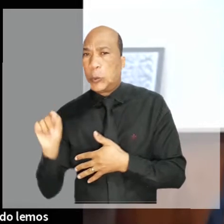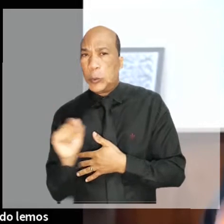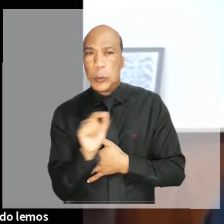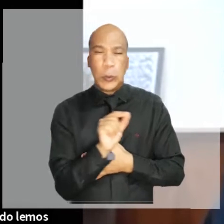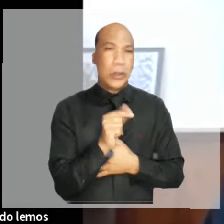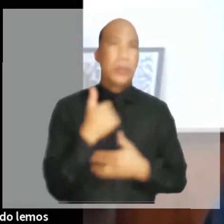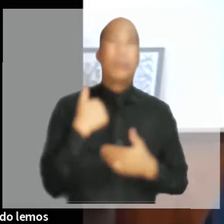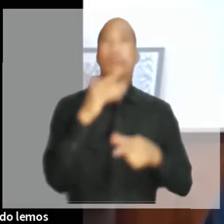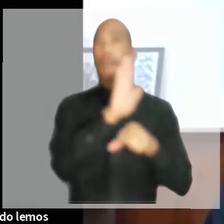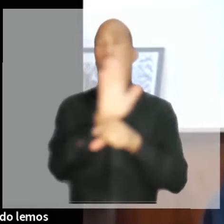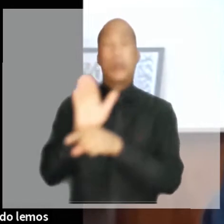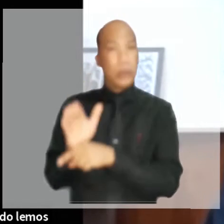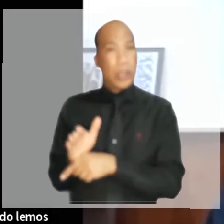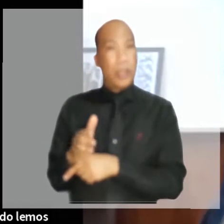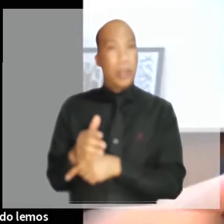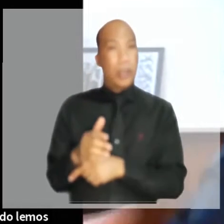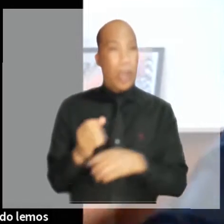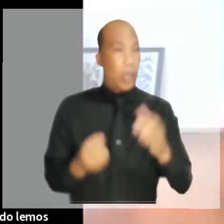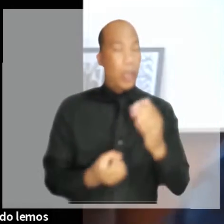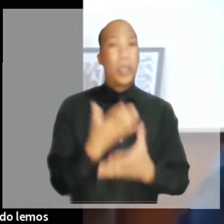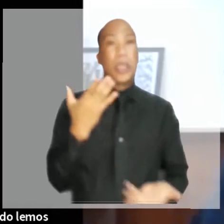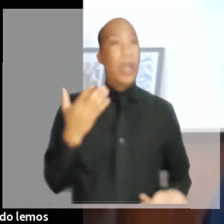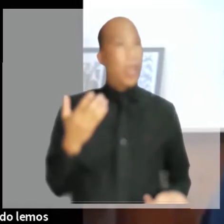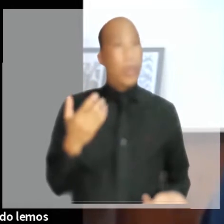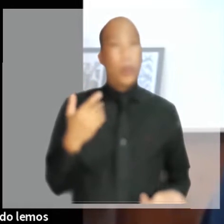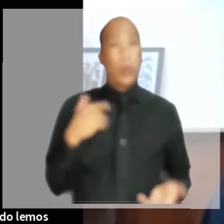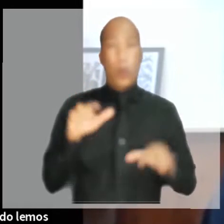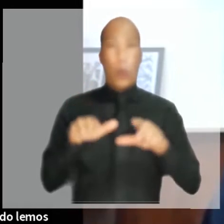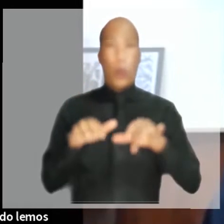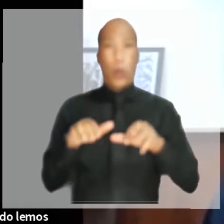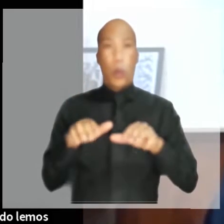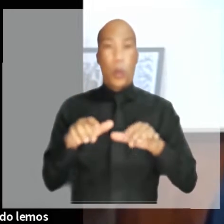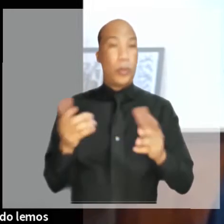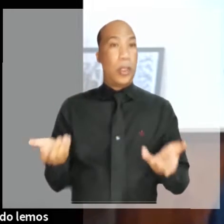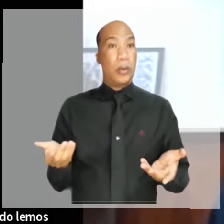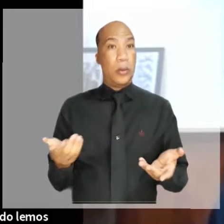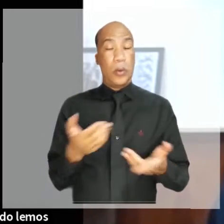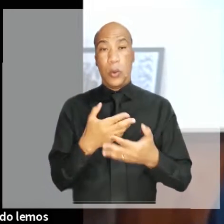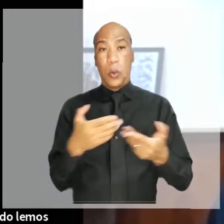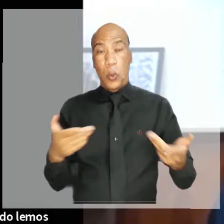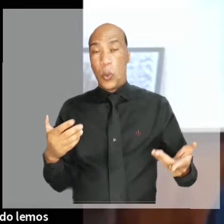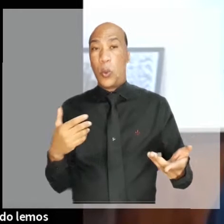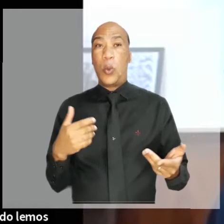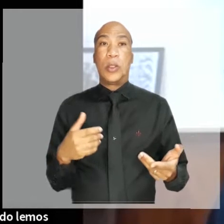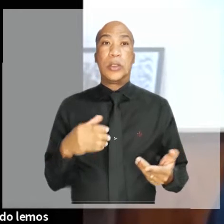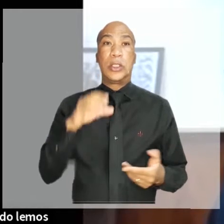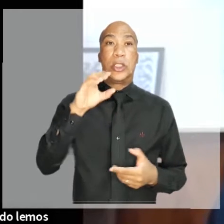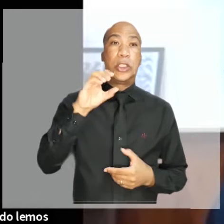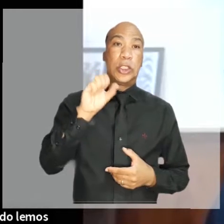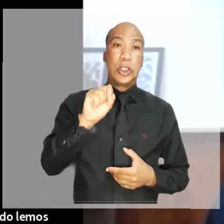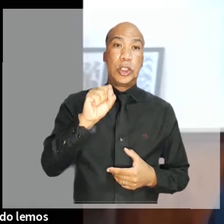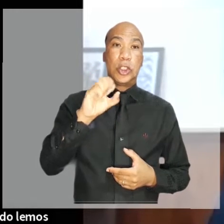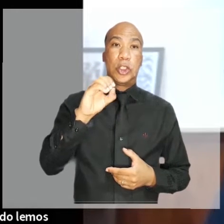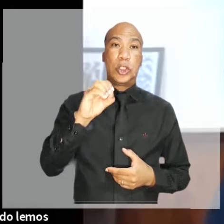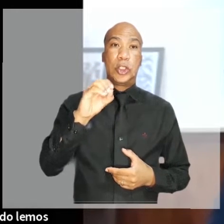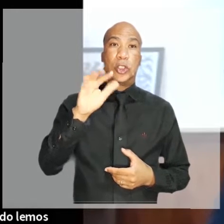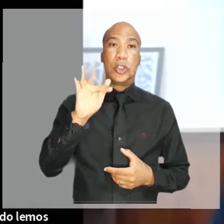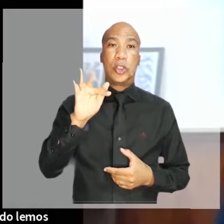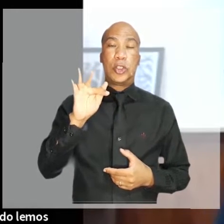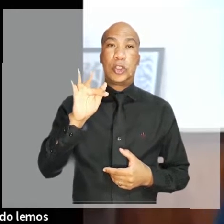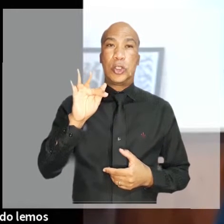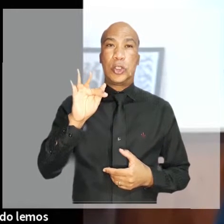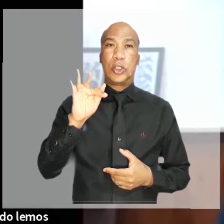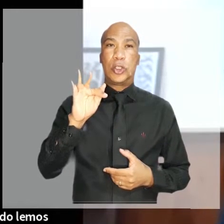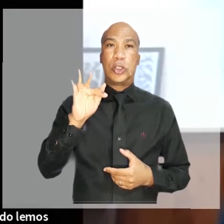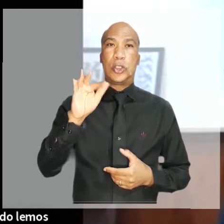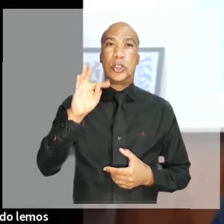modelos, inclusive, de software que são interessantes e podem contribuir para isso. Então, eu tenho muita confiança e muito otimismo de que